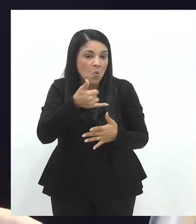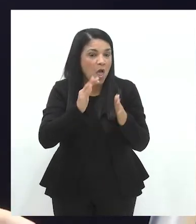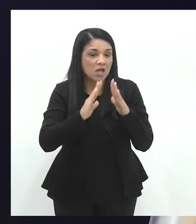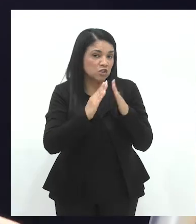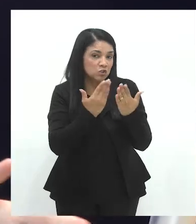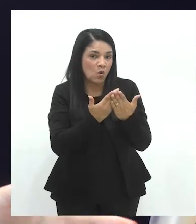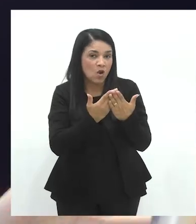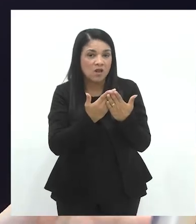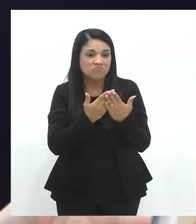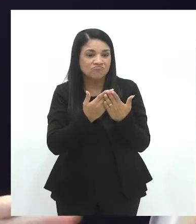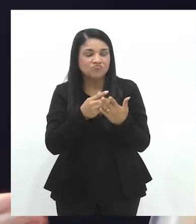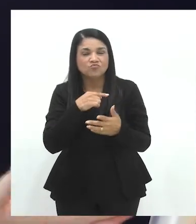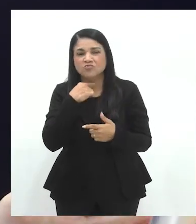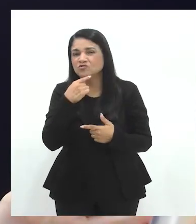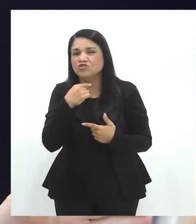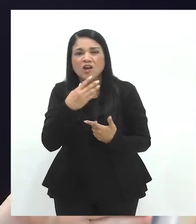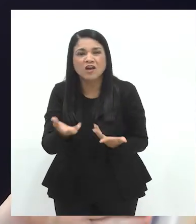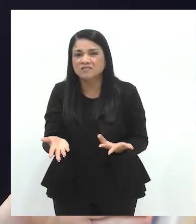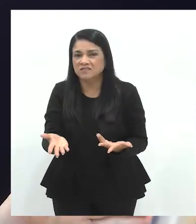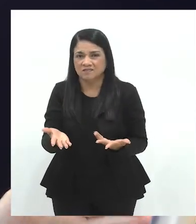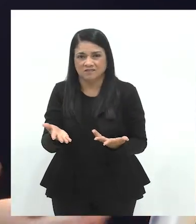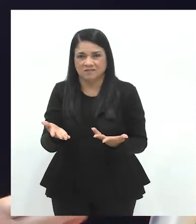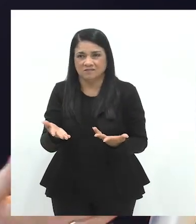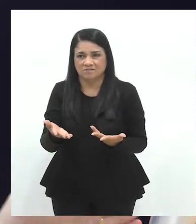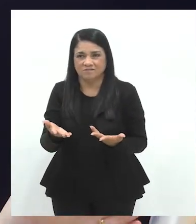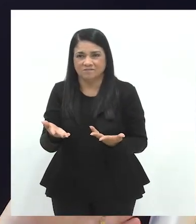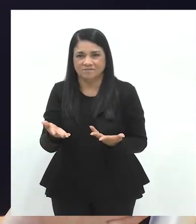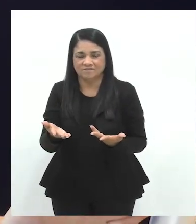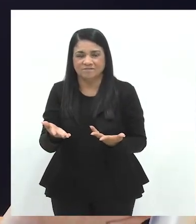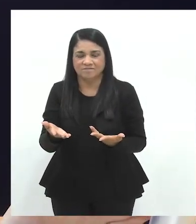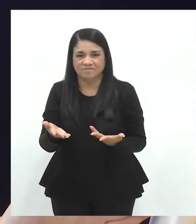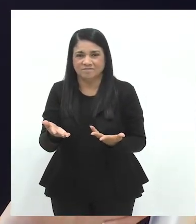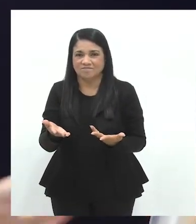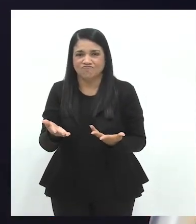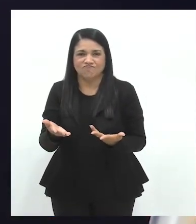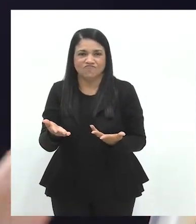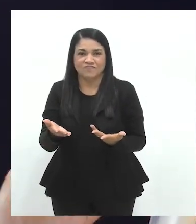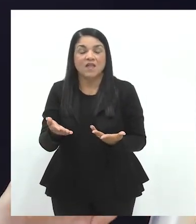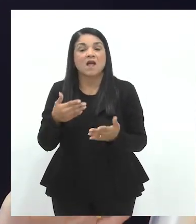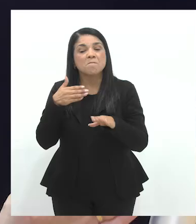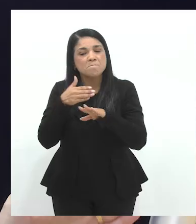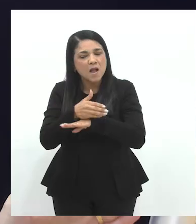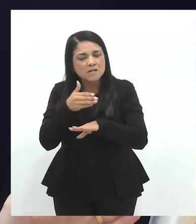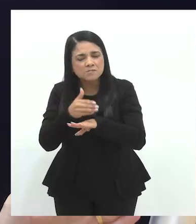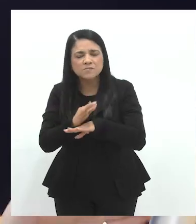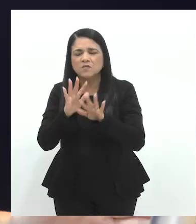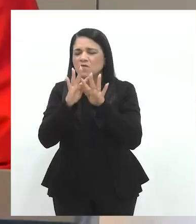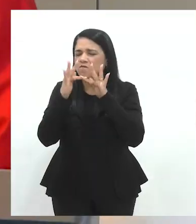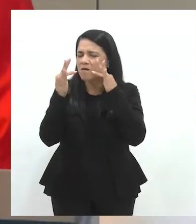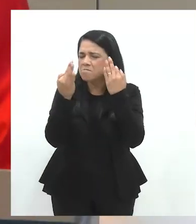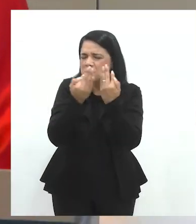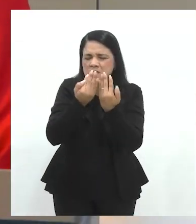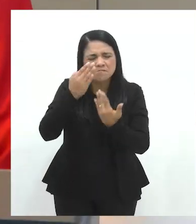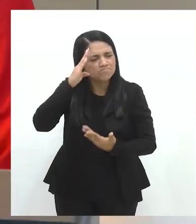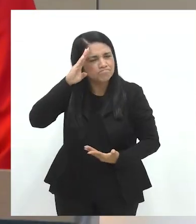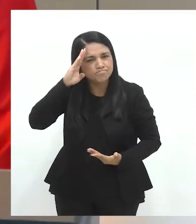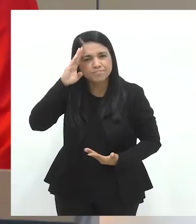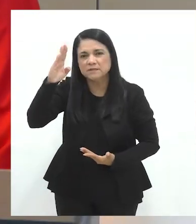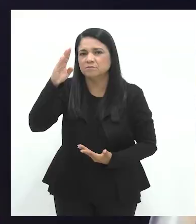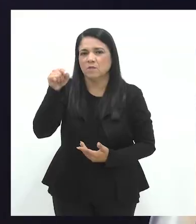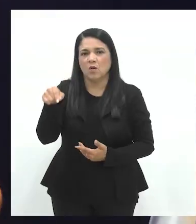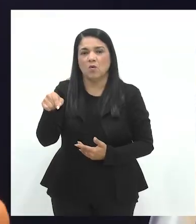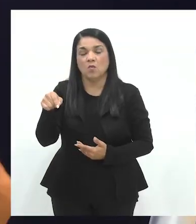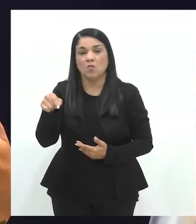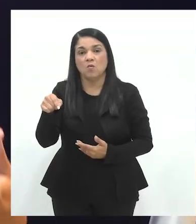chega no consultório para tratamento. Não existe. Não Não tem como existe tratar resultado. nesse caso, né? A Não. participação da família aí é fundamental.